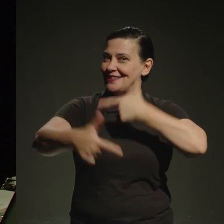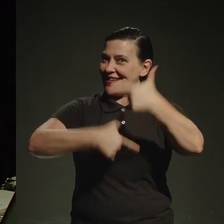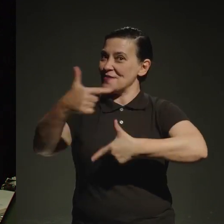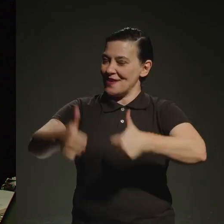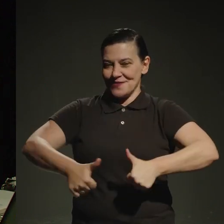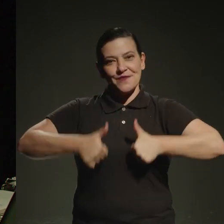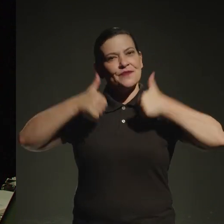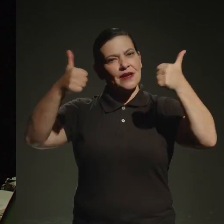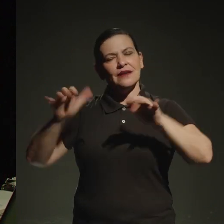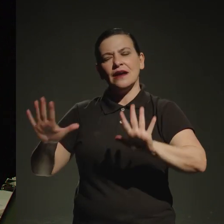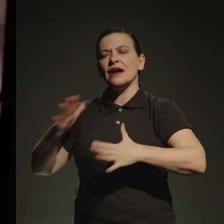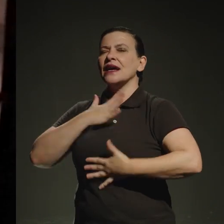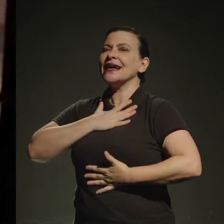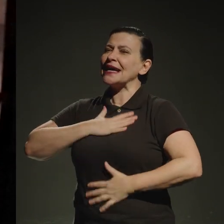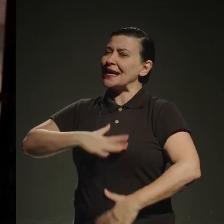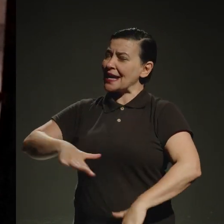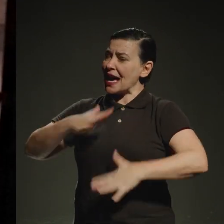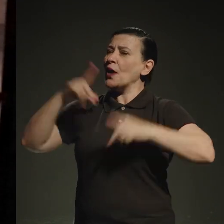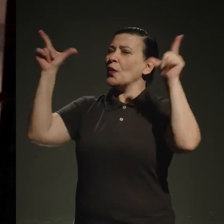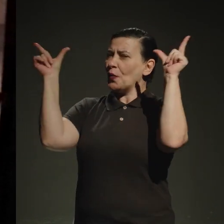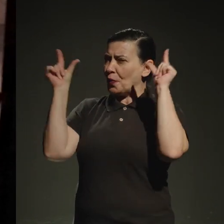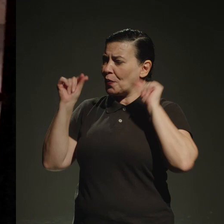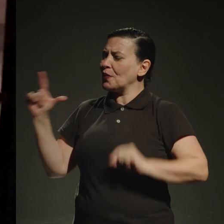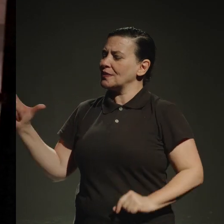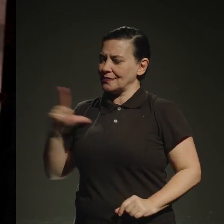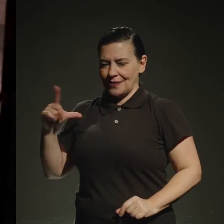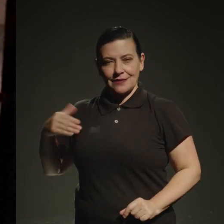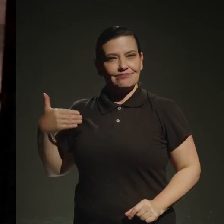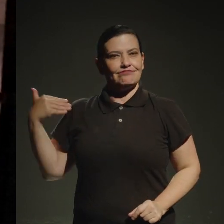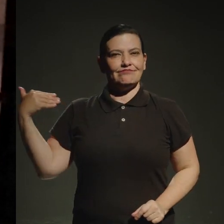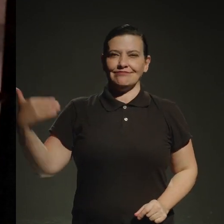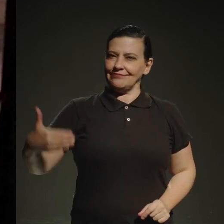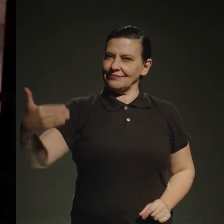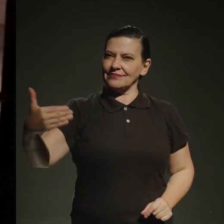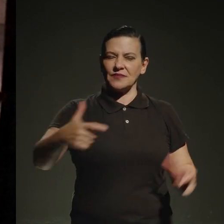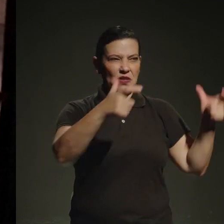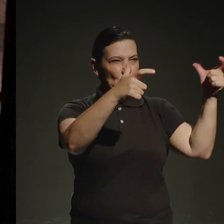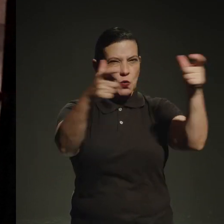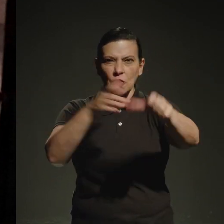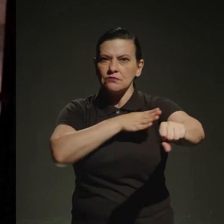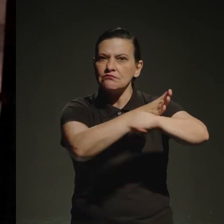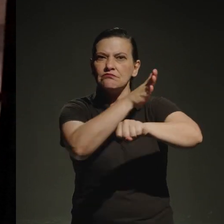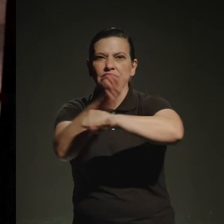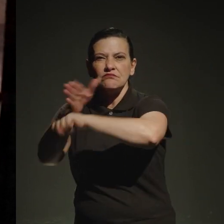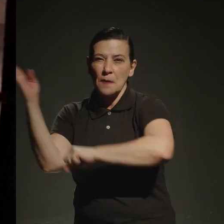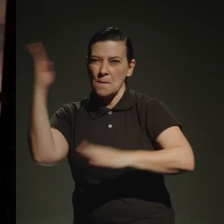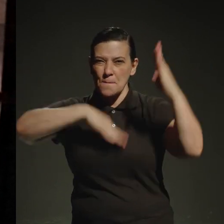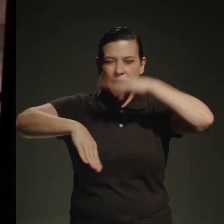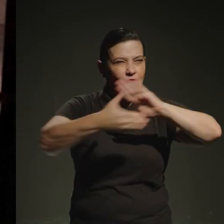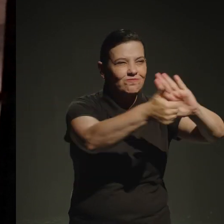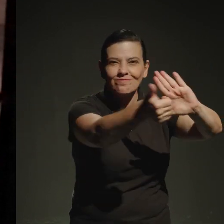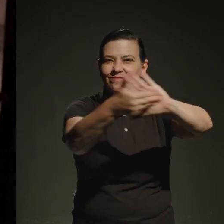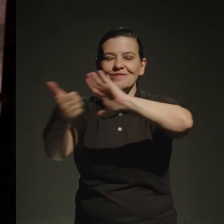Sossega, pois, a tua periquita. Logo, logo destronaremos algum tirano, desencantaremos alguma branca